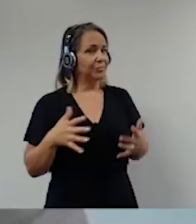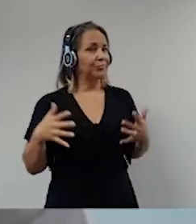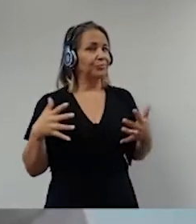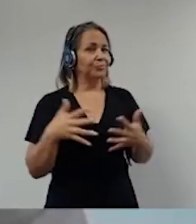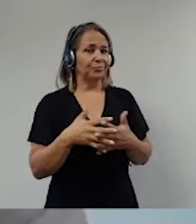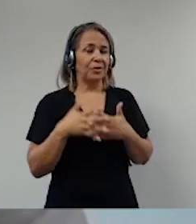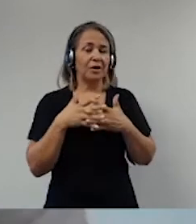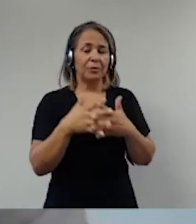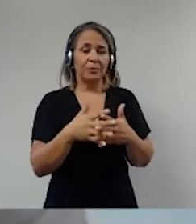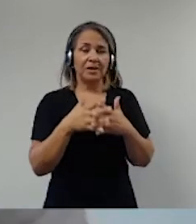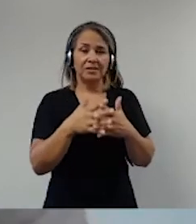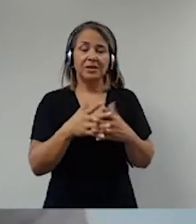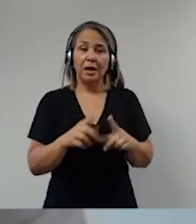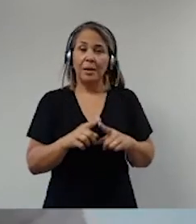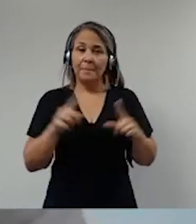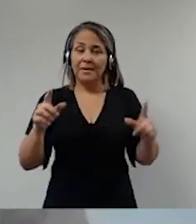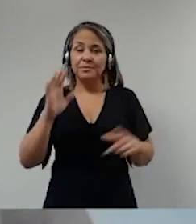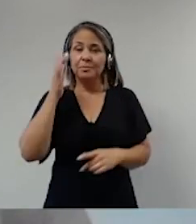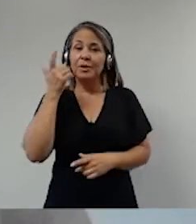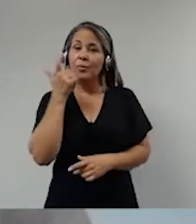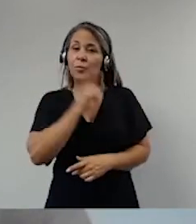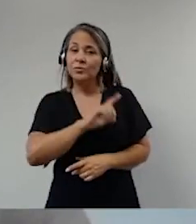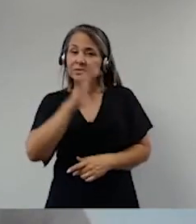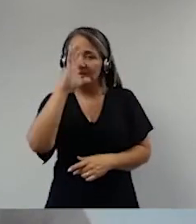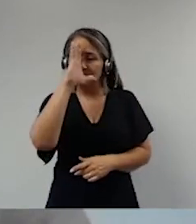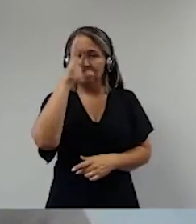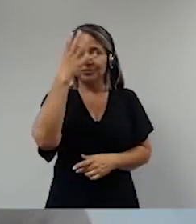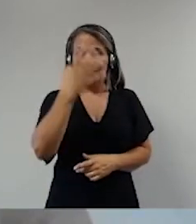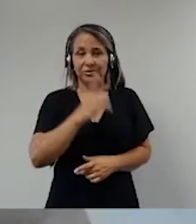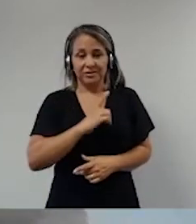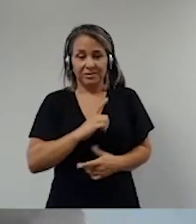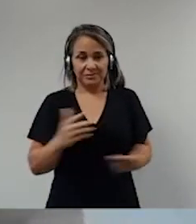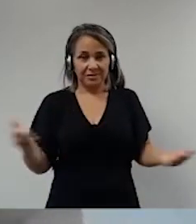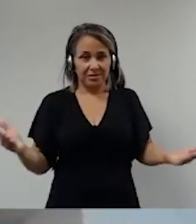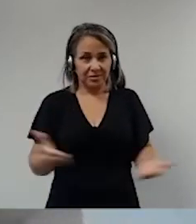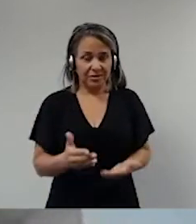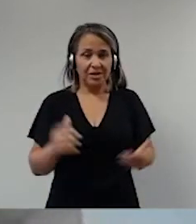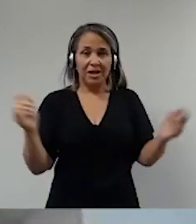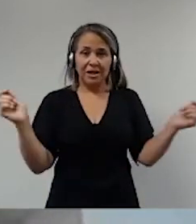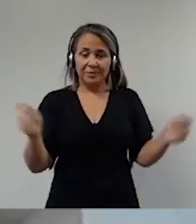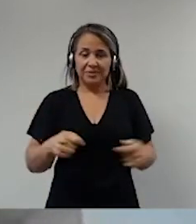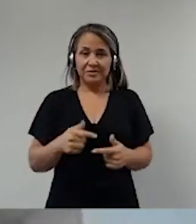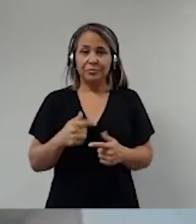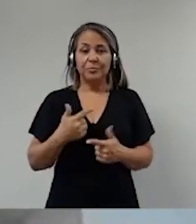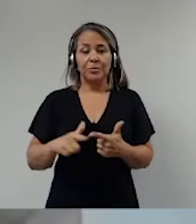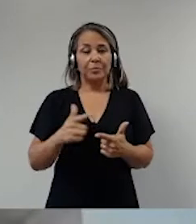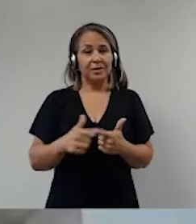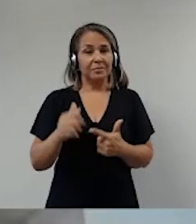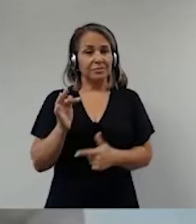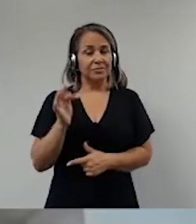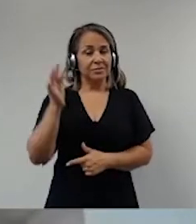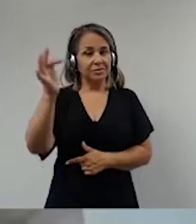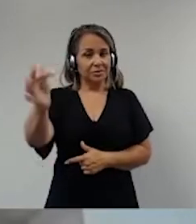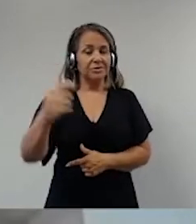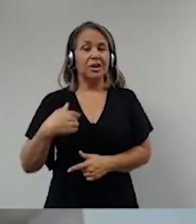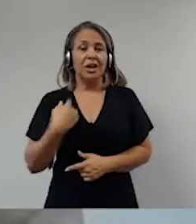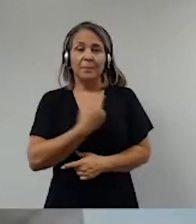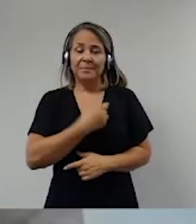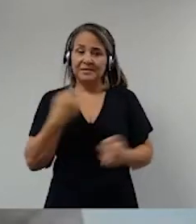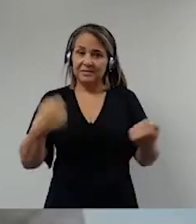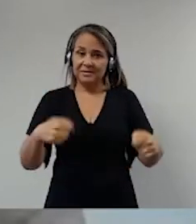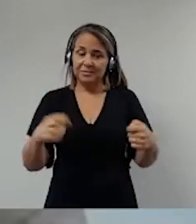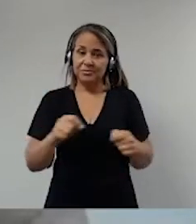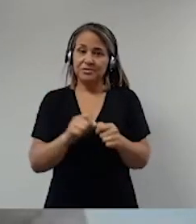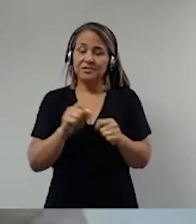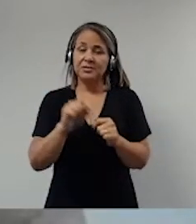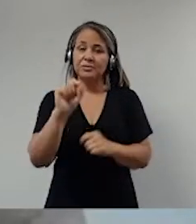complexa, mas para resolver o que nós temos agora e possíveis problemas futuros, nós